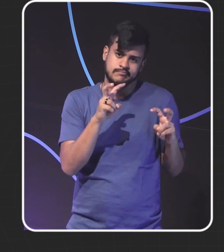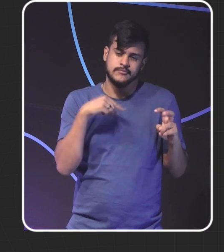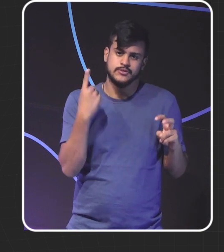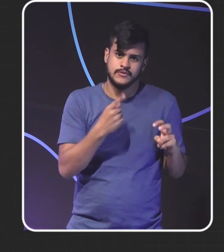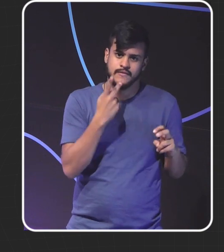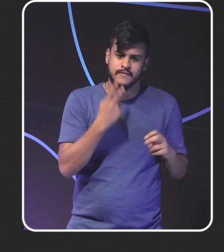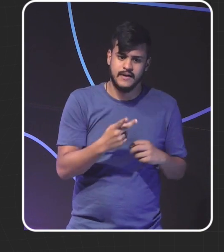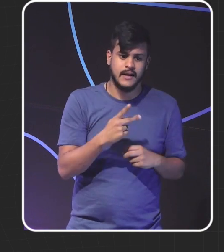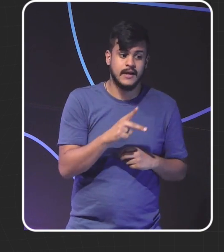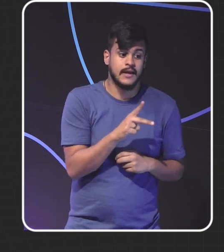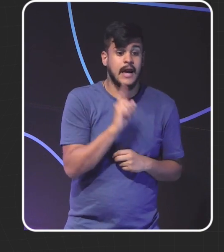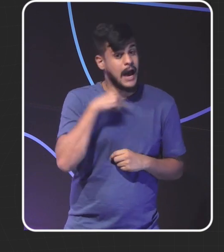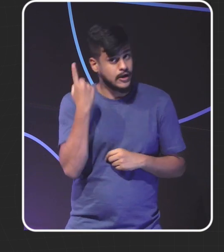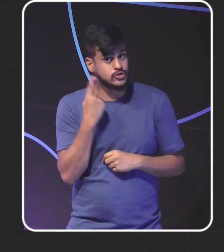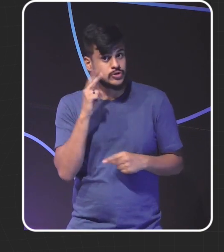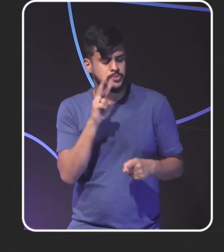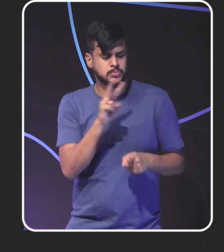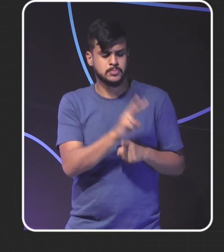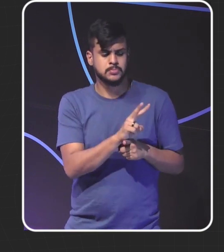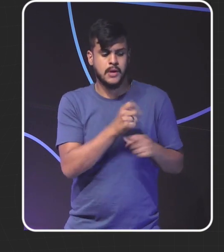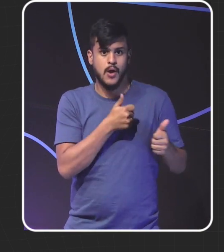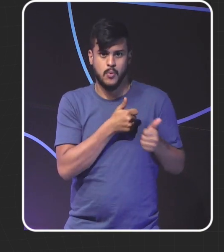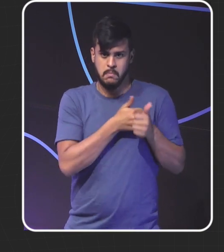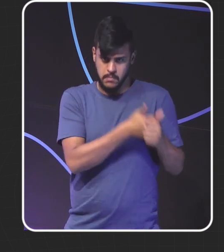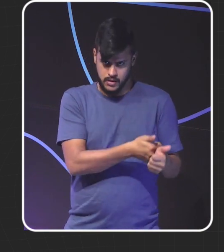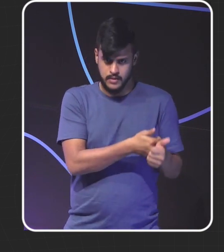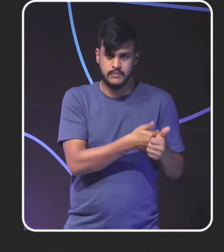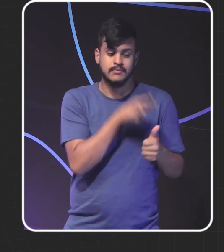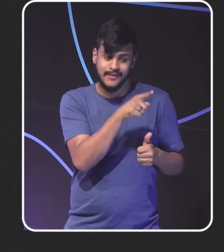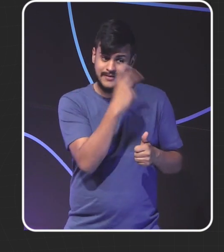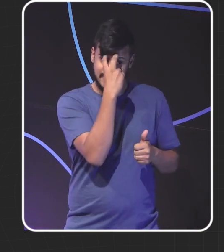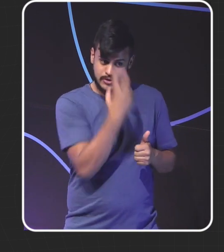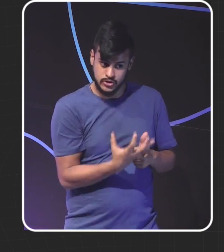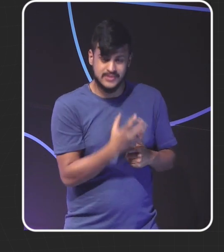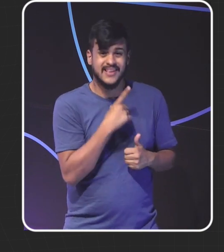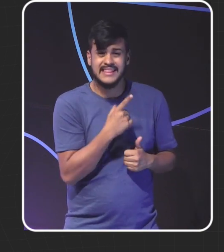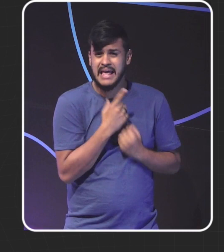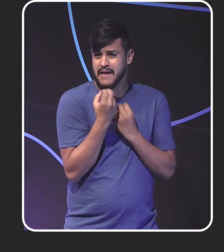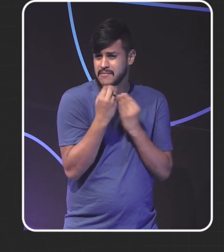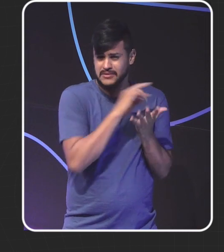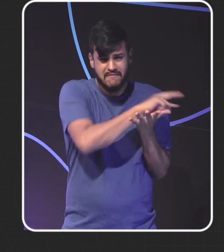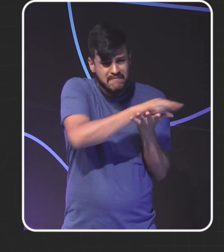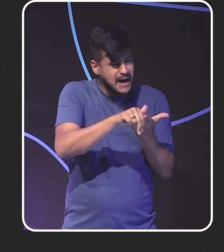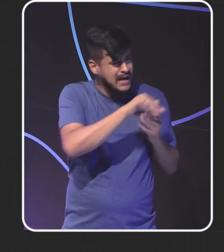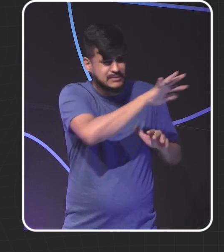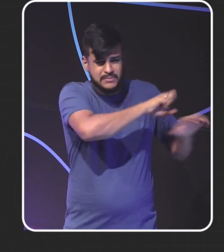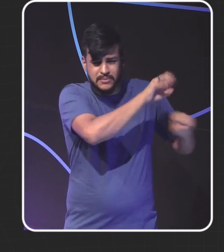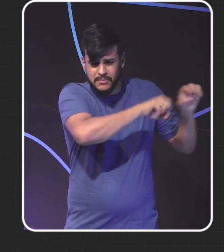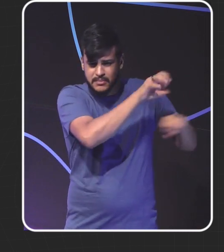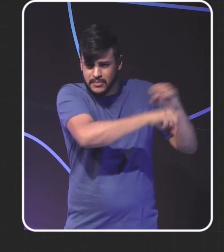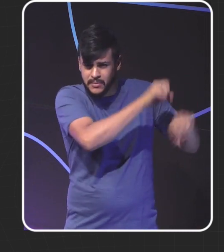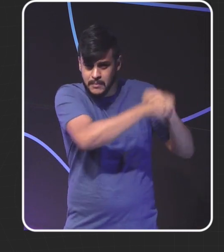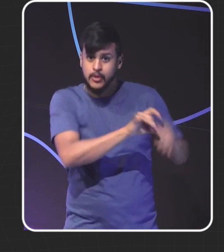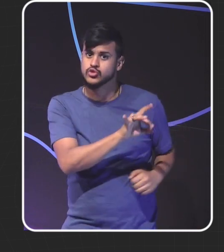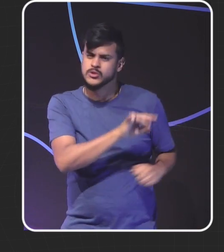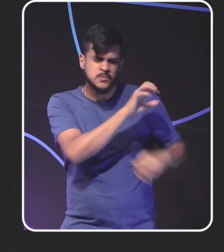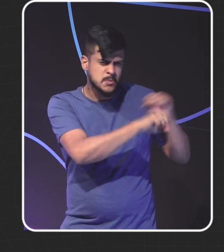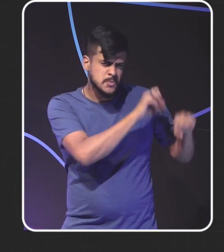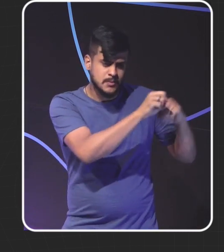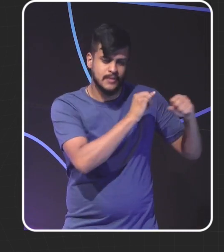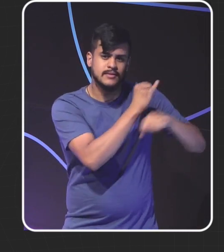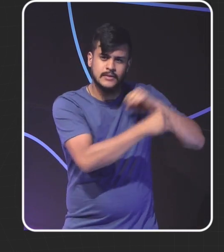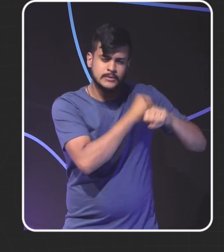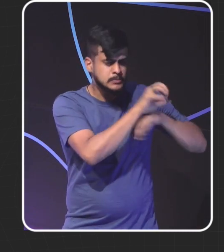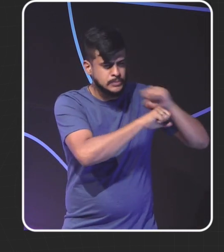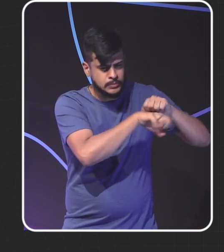é autossupervisionado, ou seja, é a inteligência artificial coletando um monte de coisa que está disponível na internet